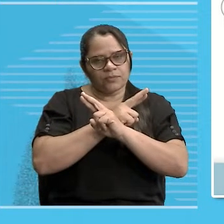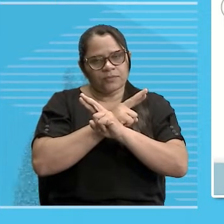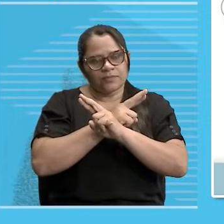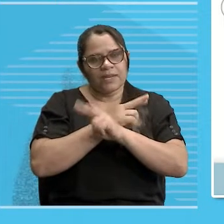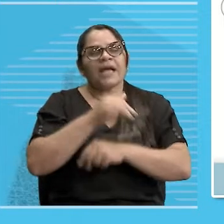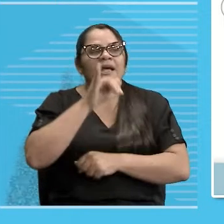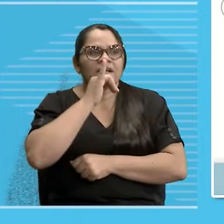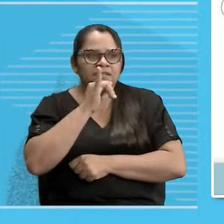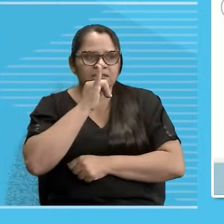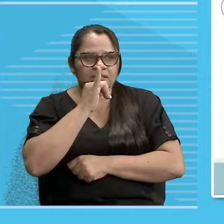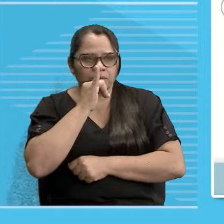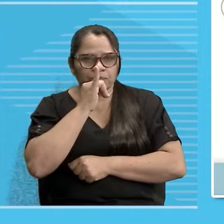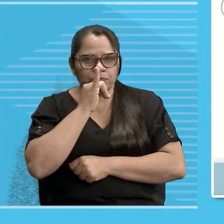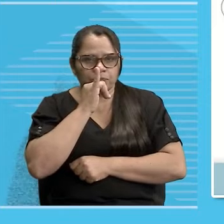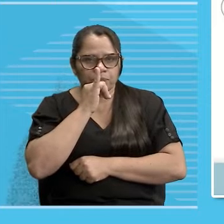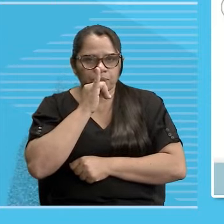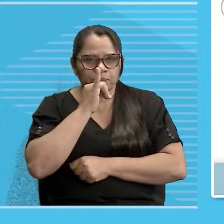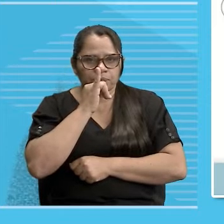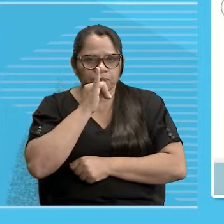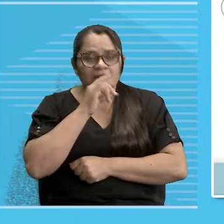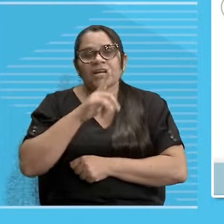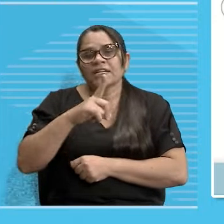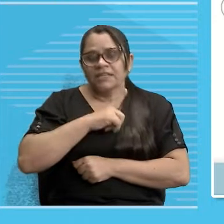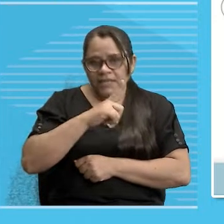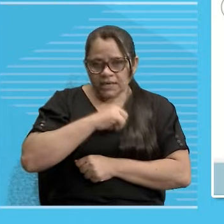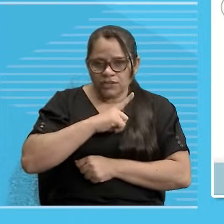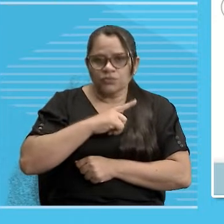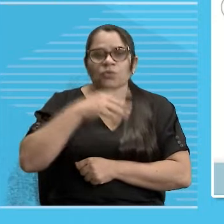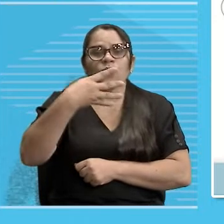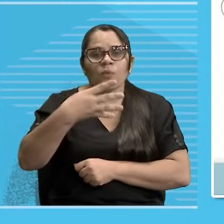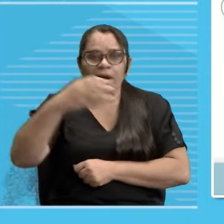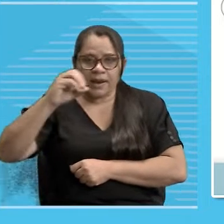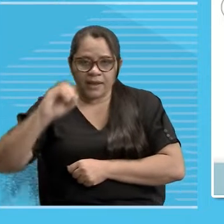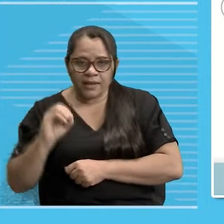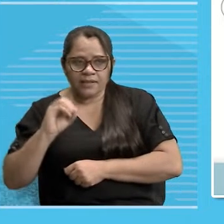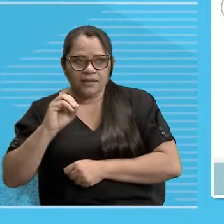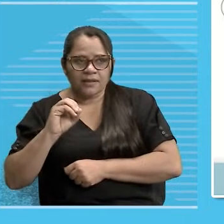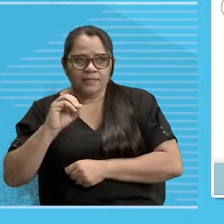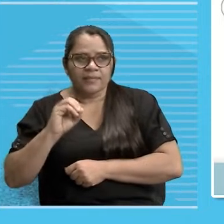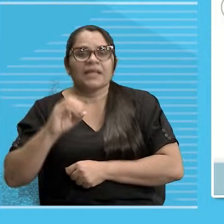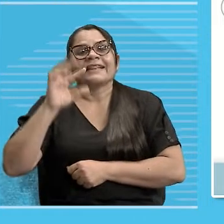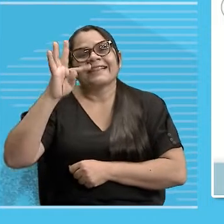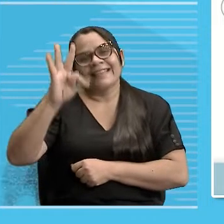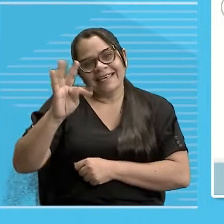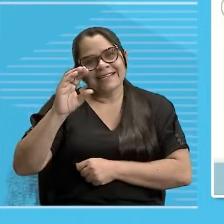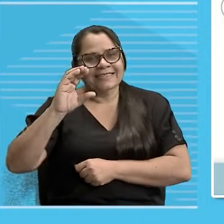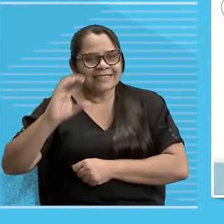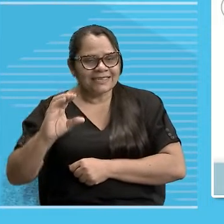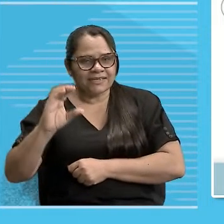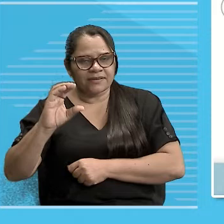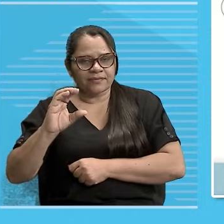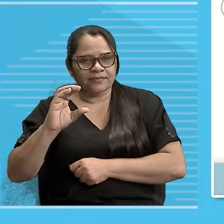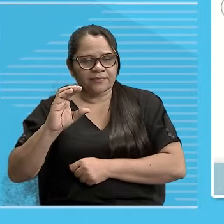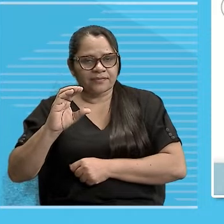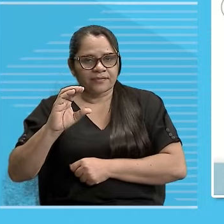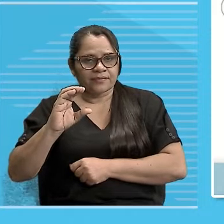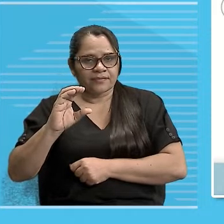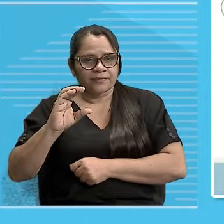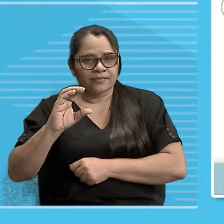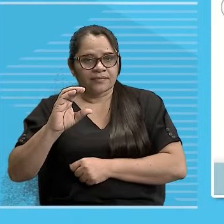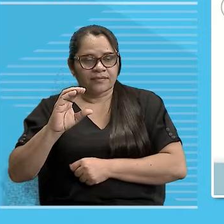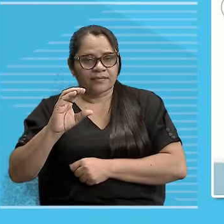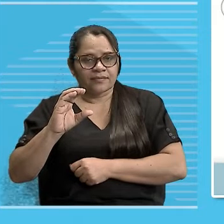Por exemplo, eu tenho 40 graus Celsius. Quero saber qual é